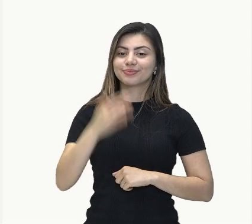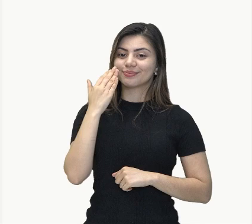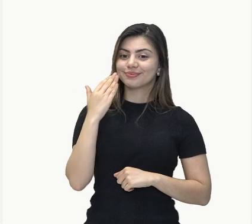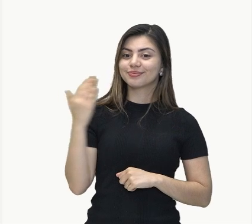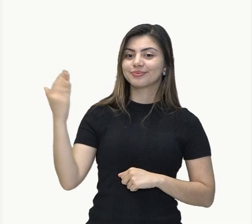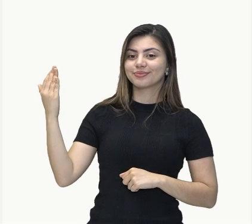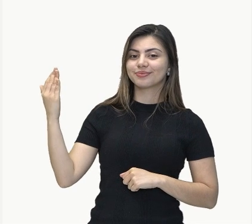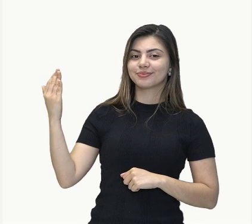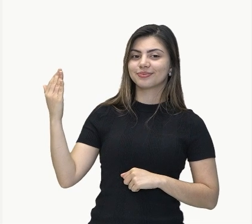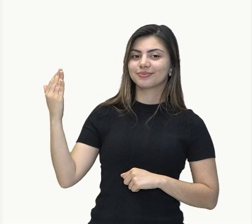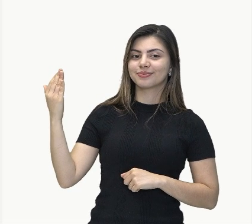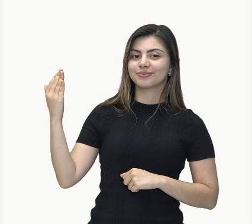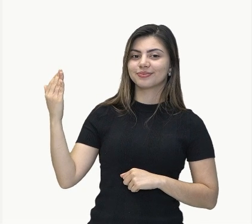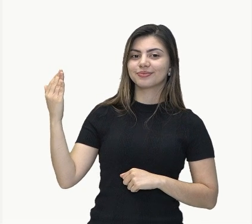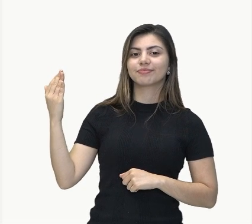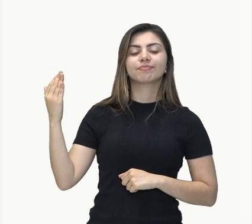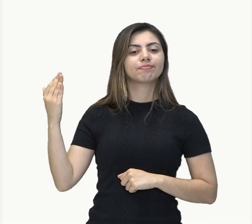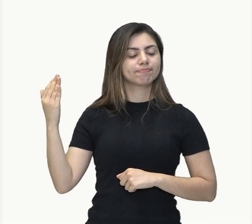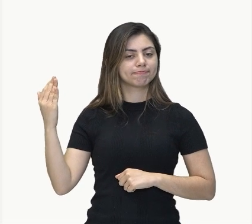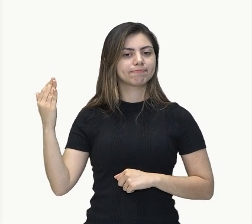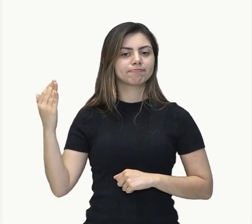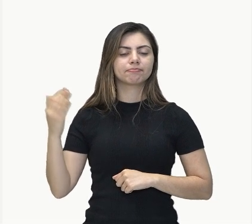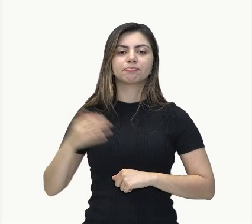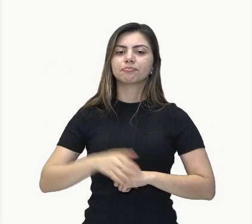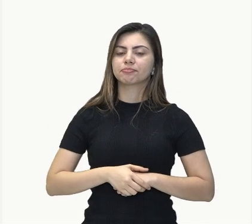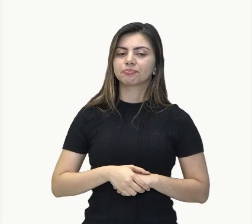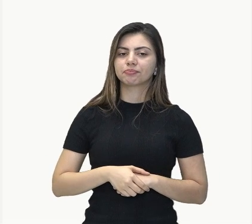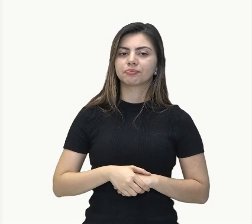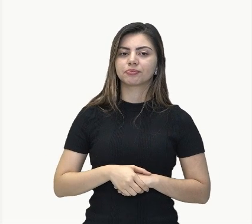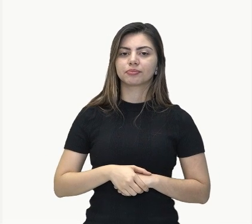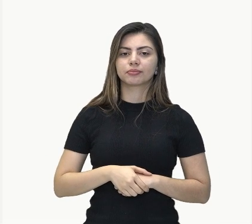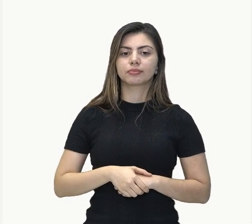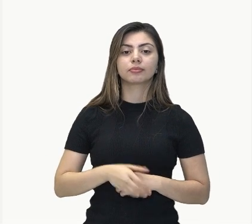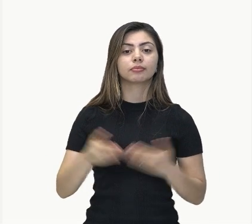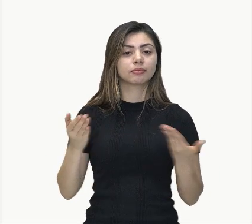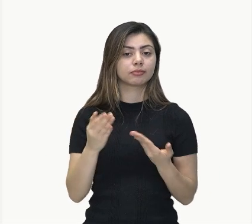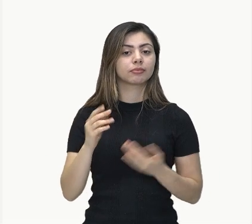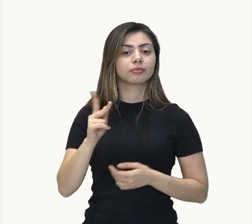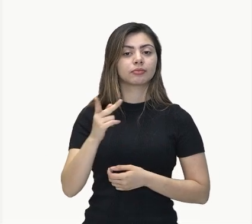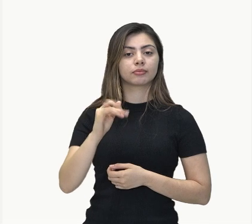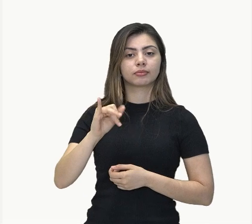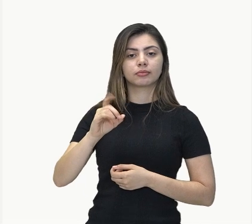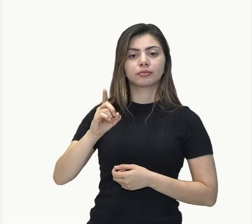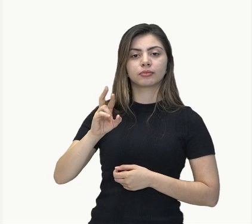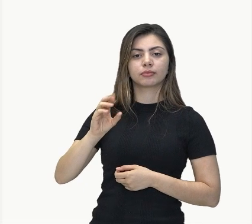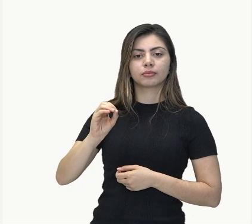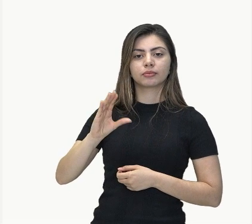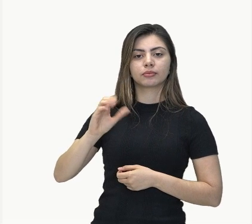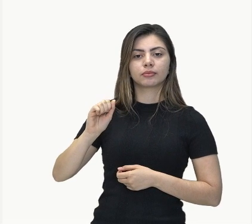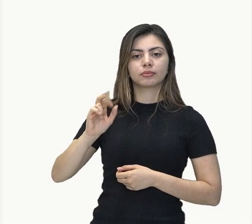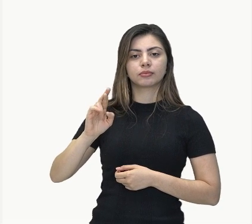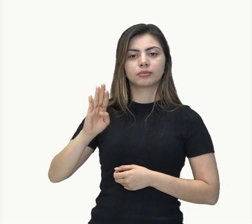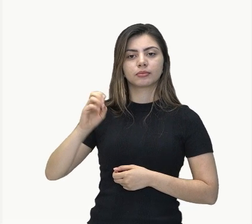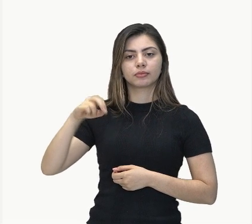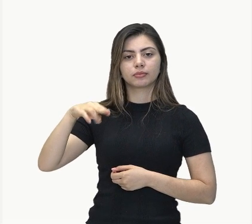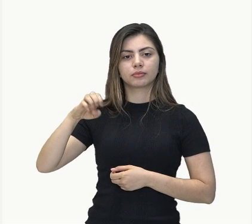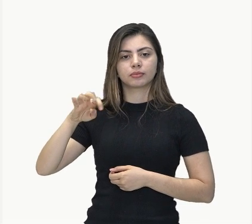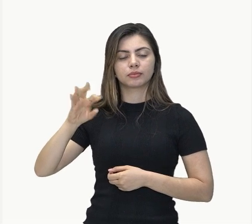Observe. Eu tenho agora aí um hidrocarboneto, só que ele é alcano,